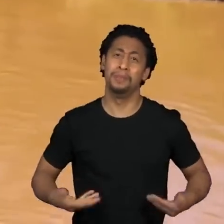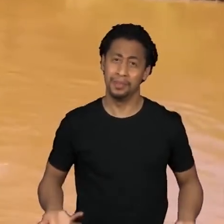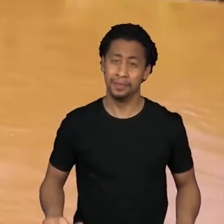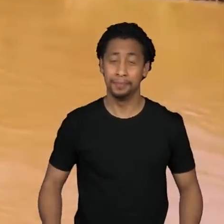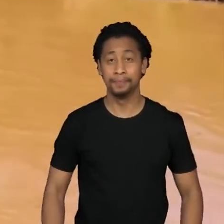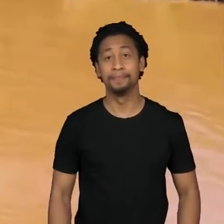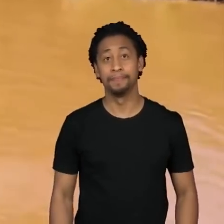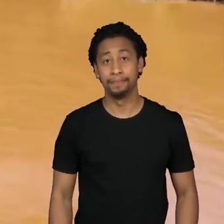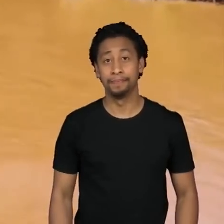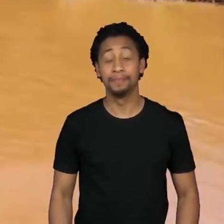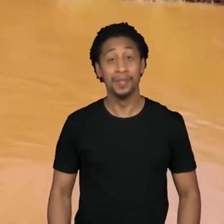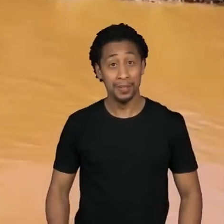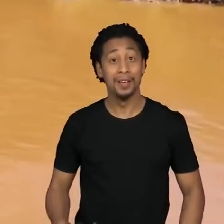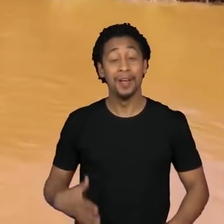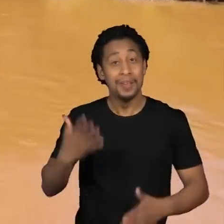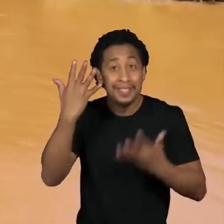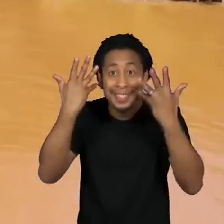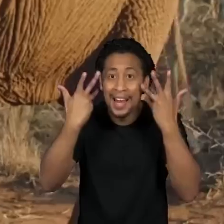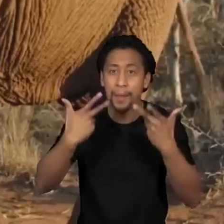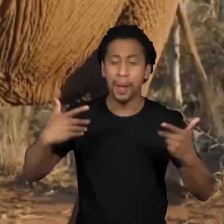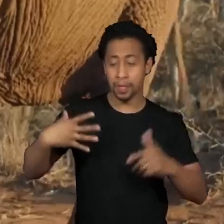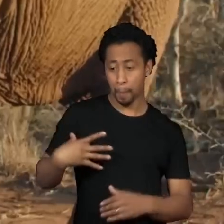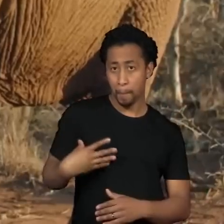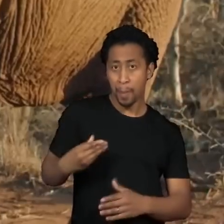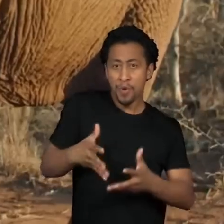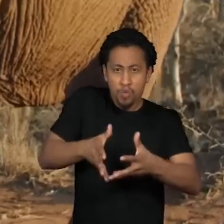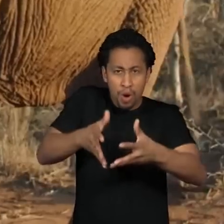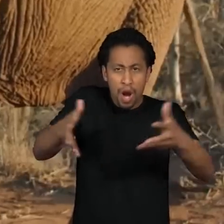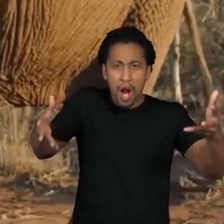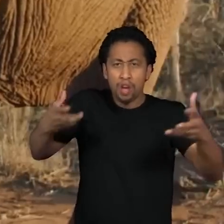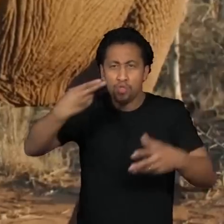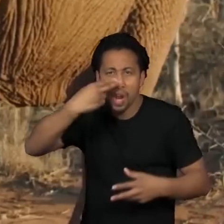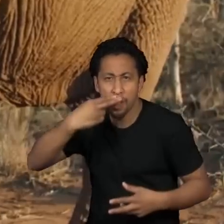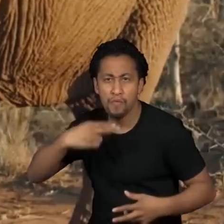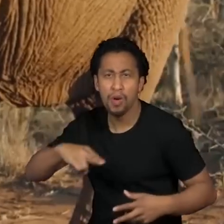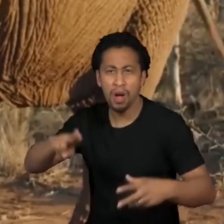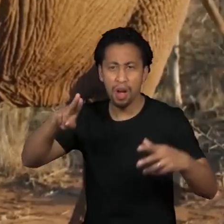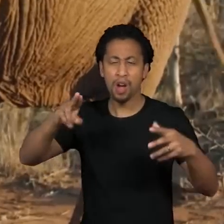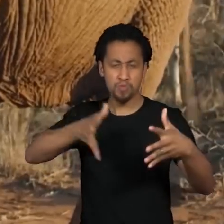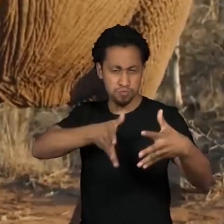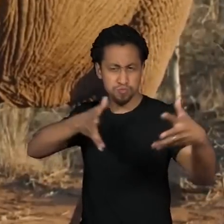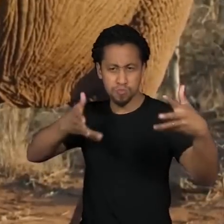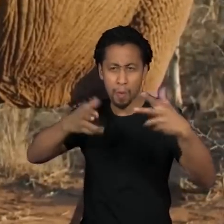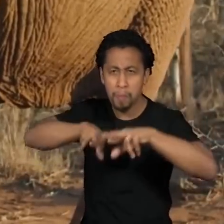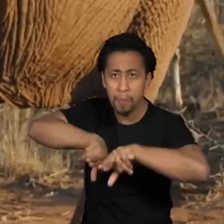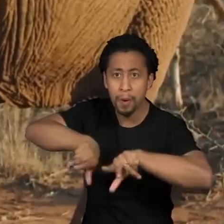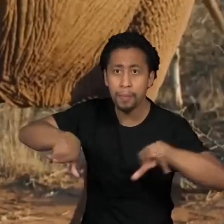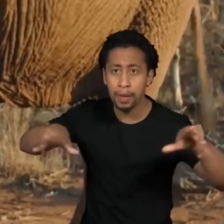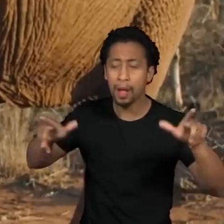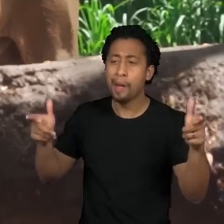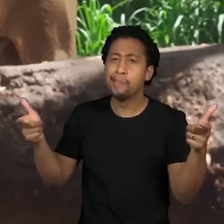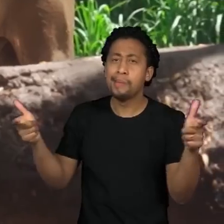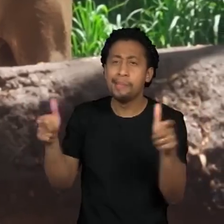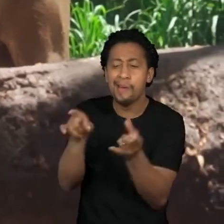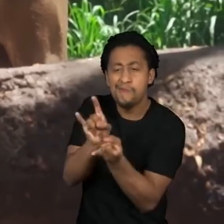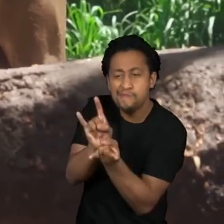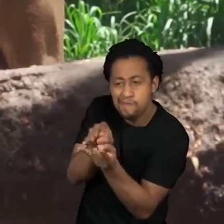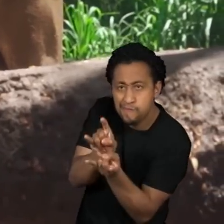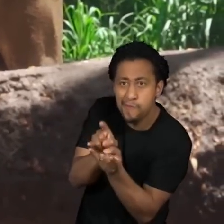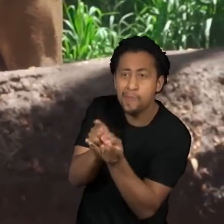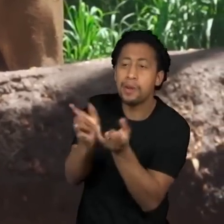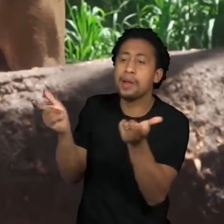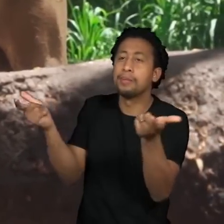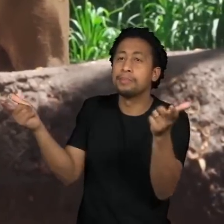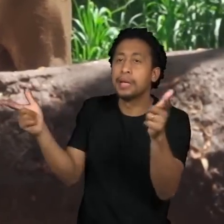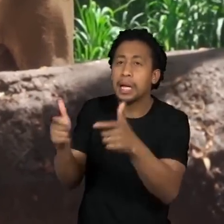E os grandes mamíferos perderam 1/3 do seu ambiente natural desde que a humanidade começou a migrar pelo